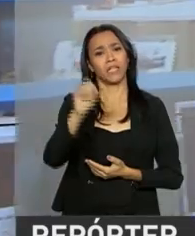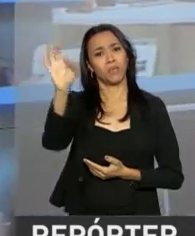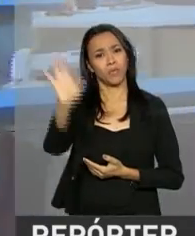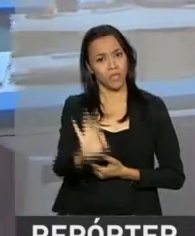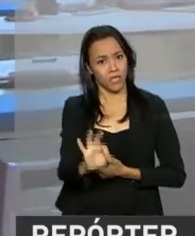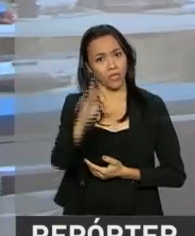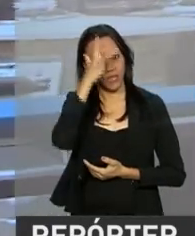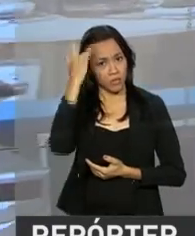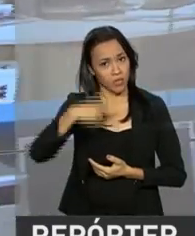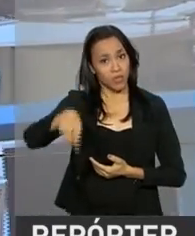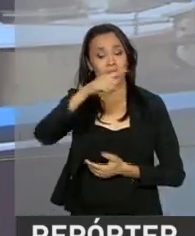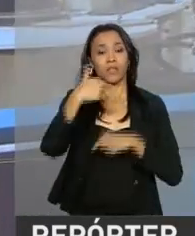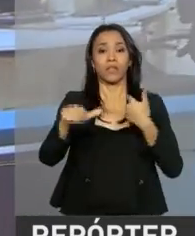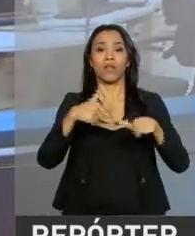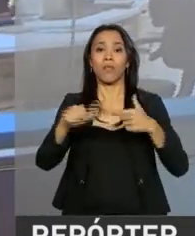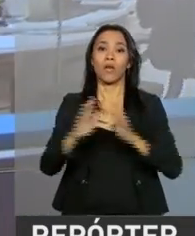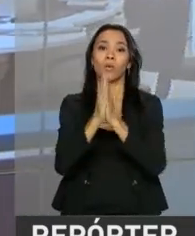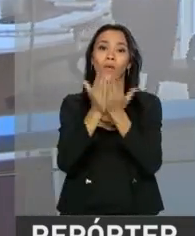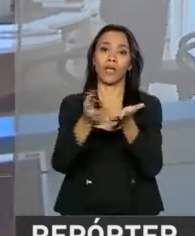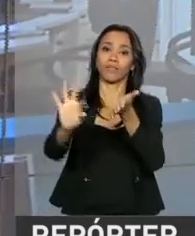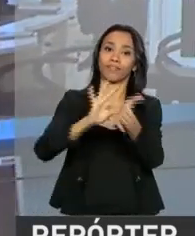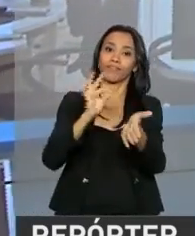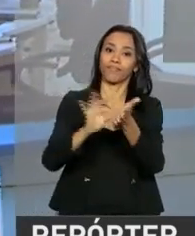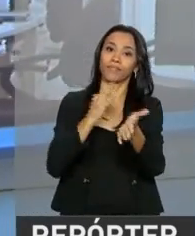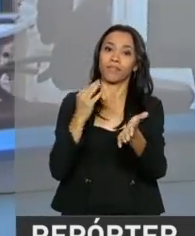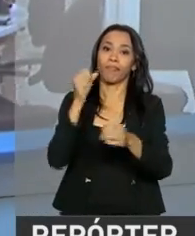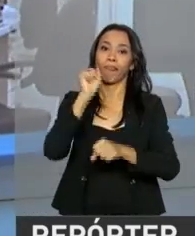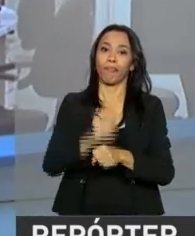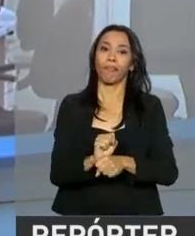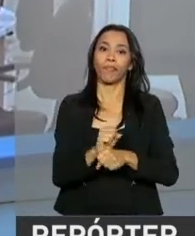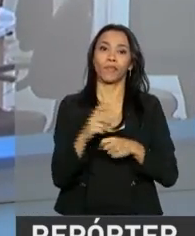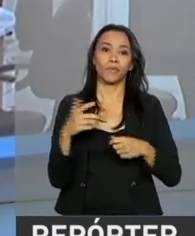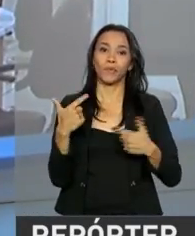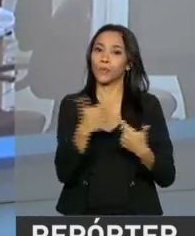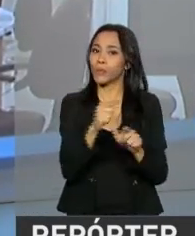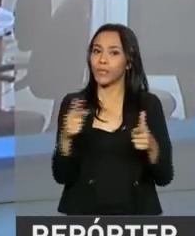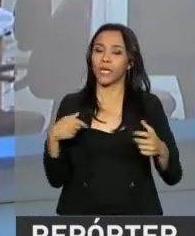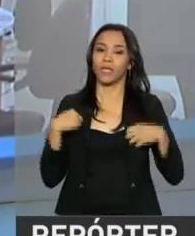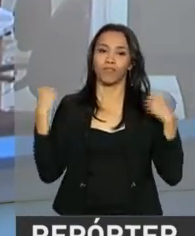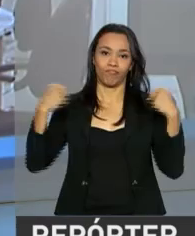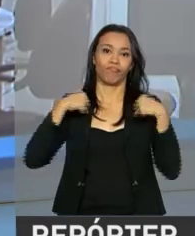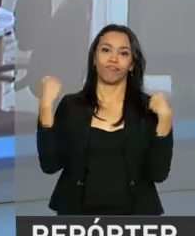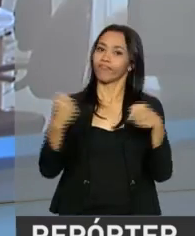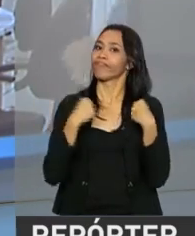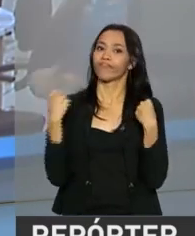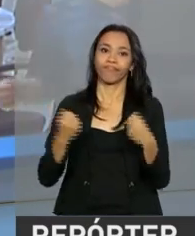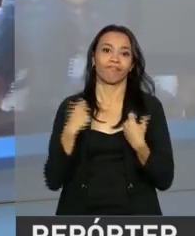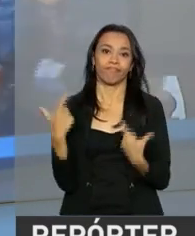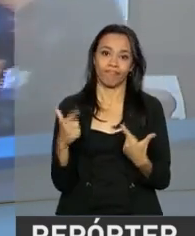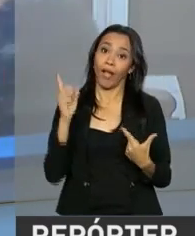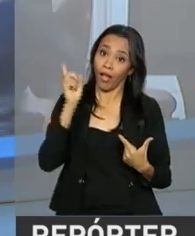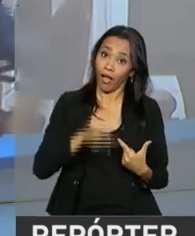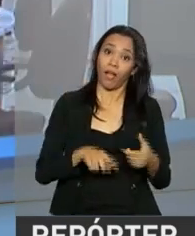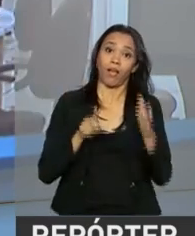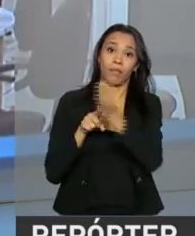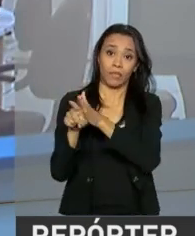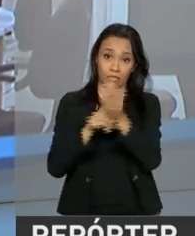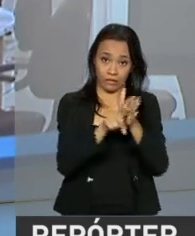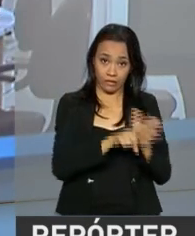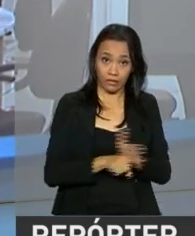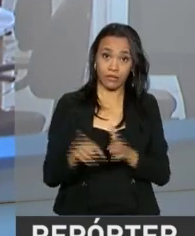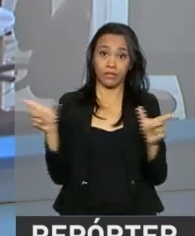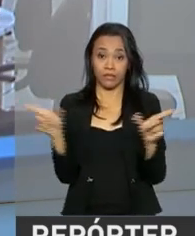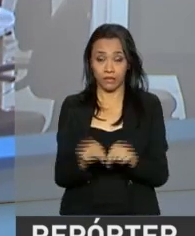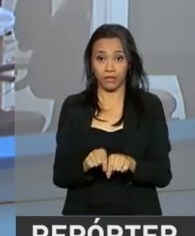com carteira assinada não se exercitam regularmente foi o que constatou a pesquisa nacional de saúde e divulgada